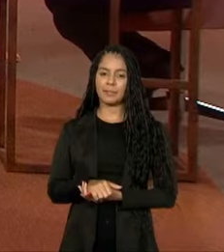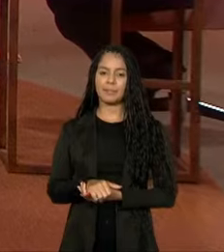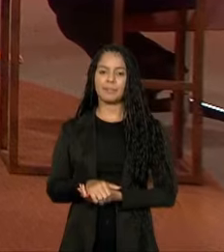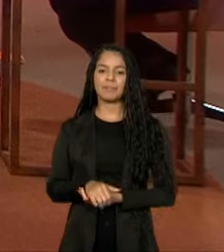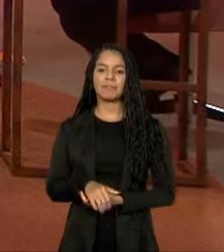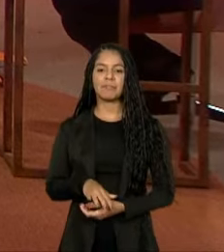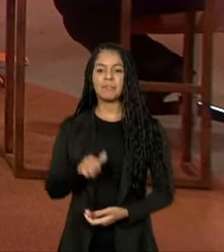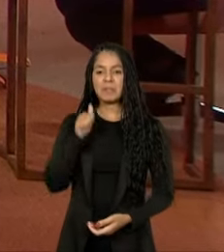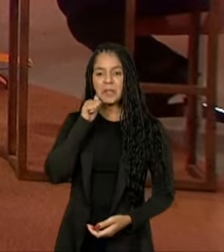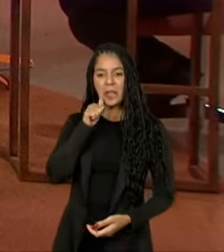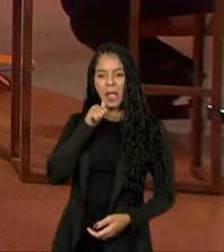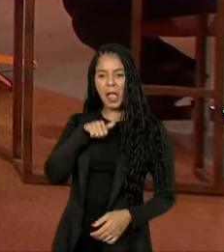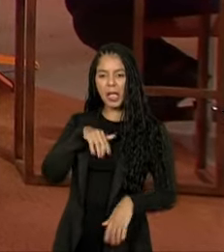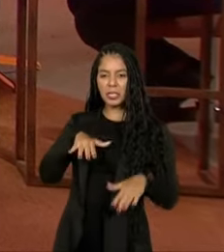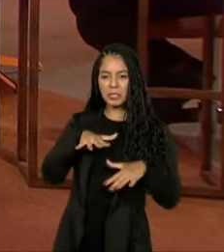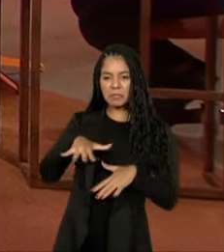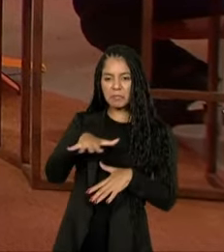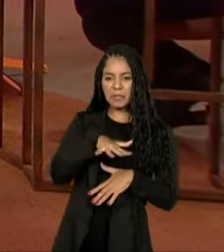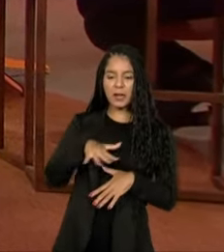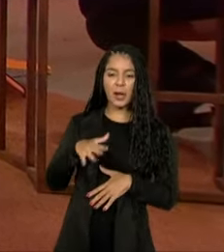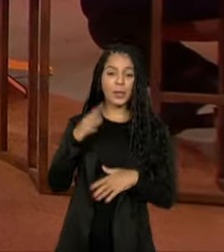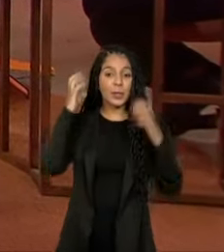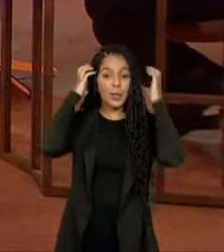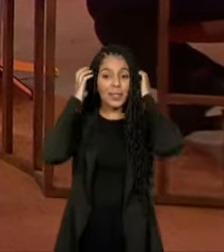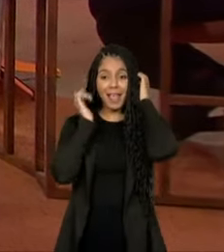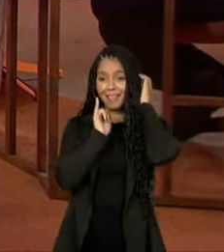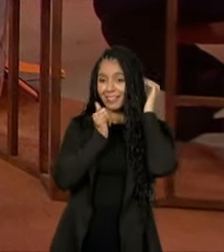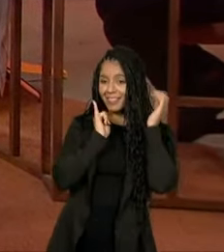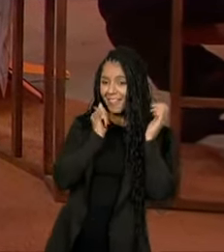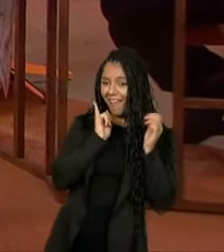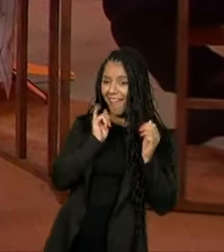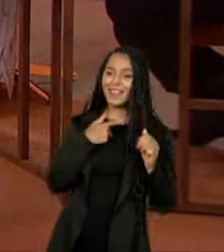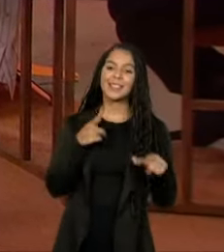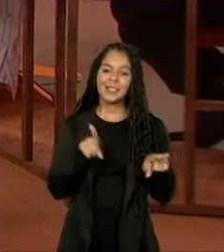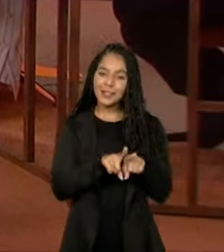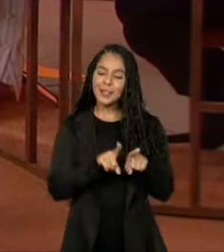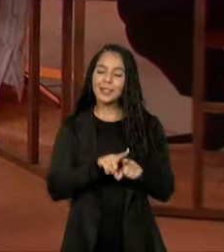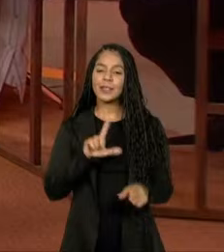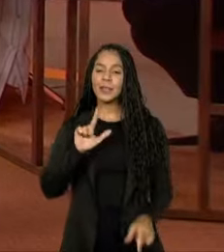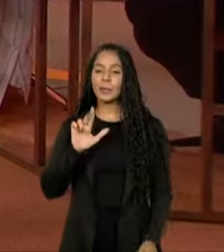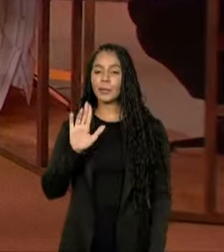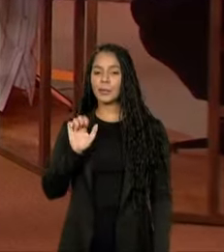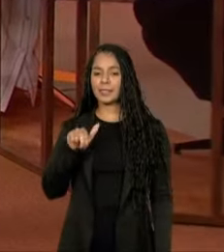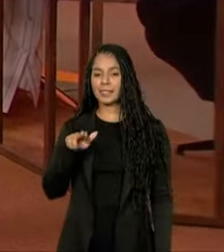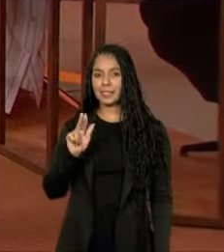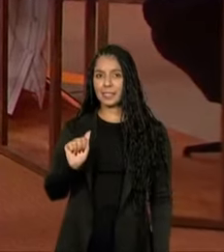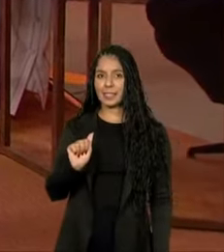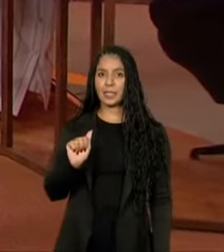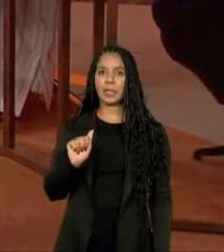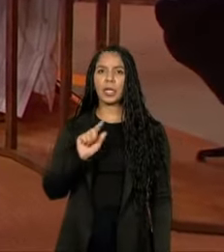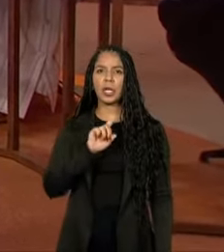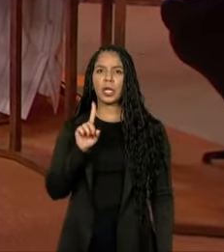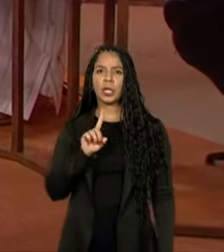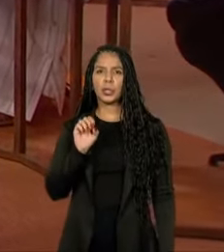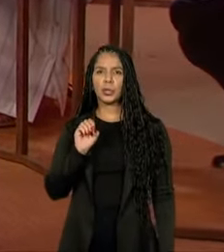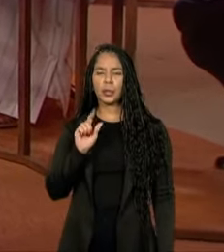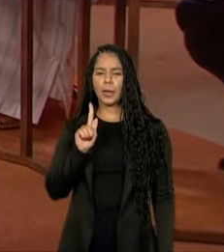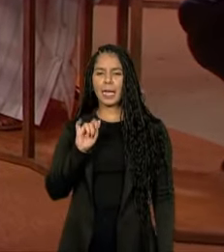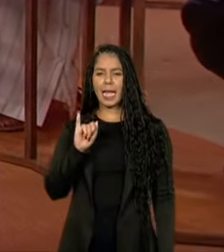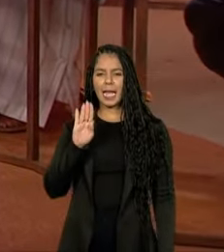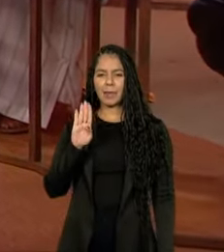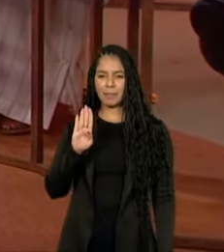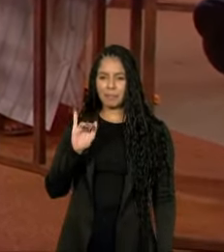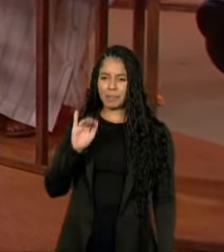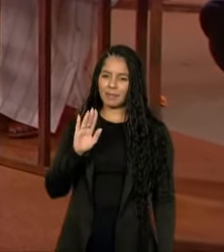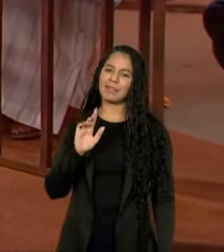minas estão no campo e também na narração. É, meu amor, Luciana Zogaib. Zogaib, como é que é Zogaib? Zogaib.